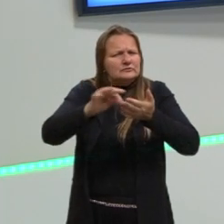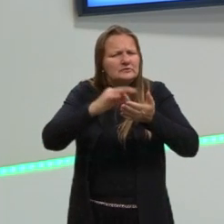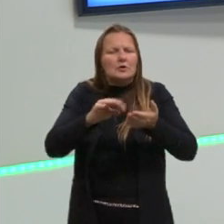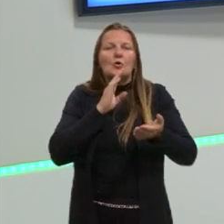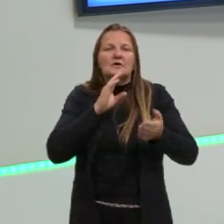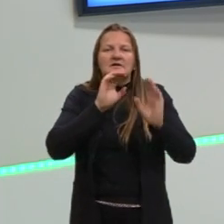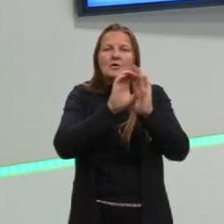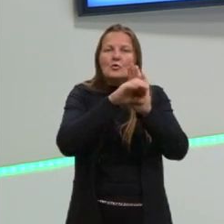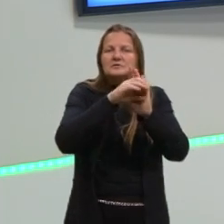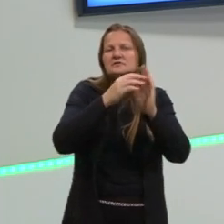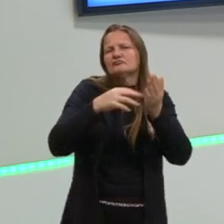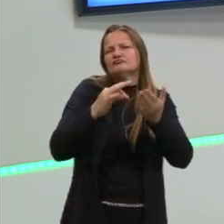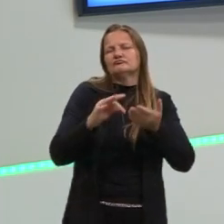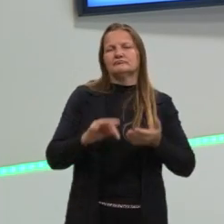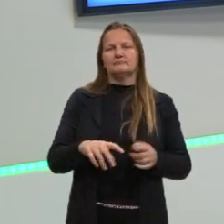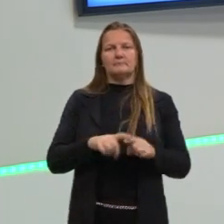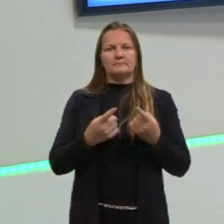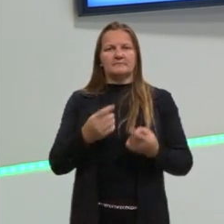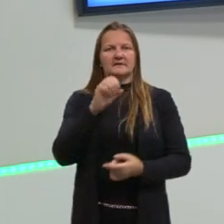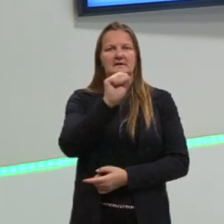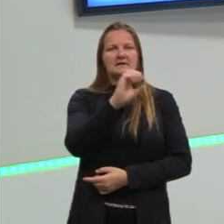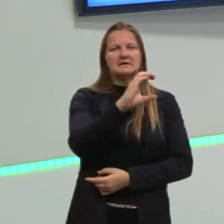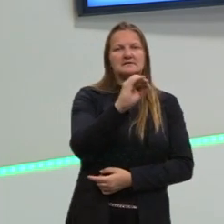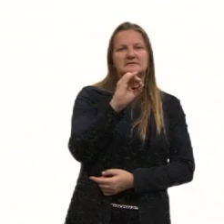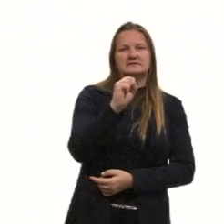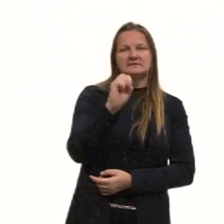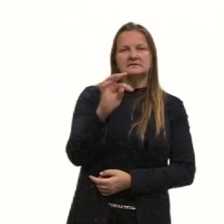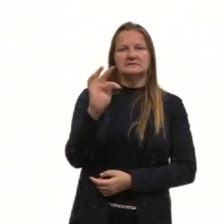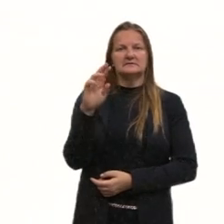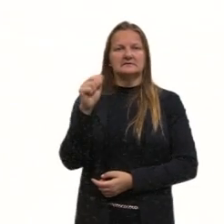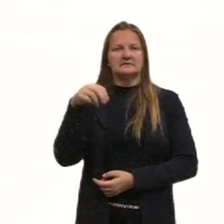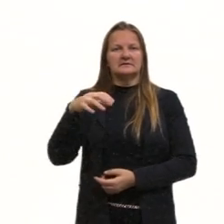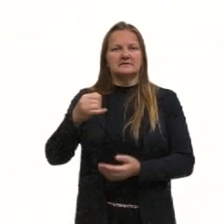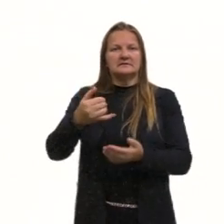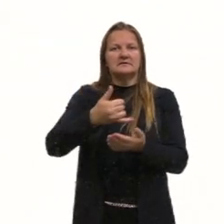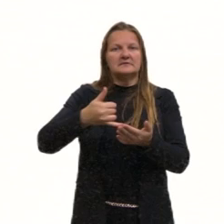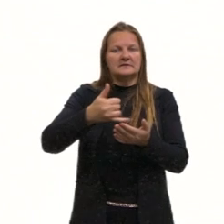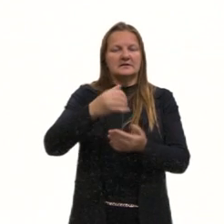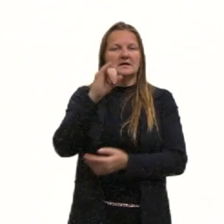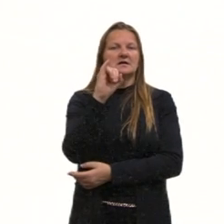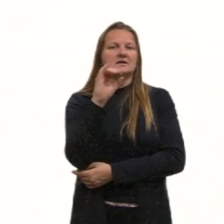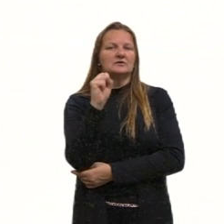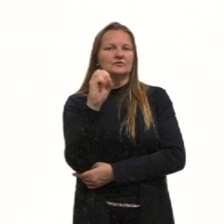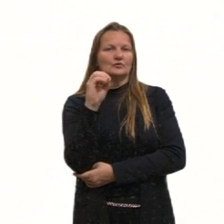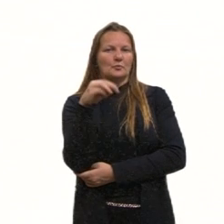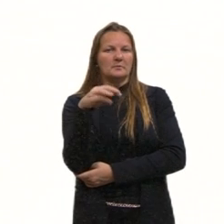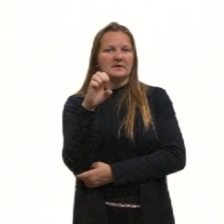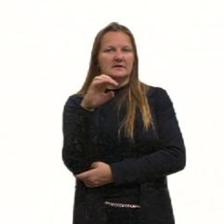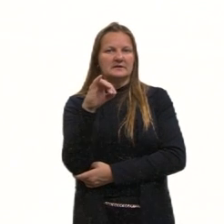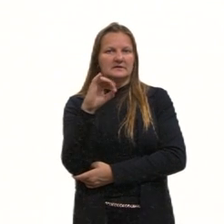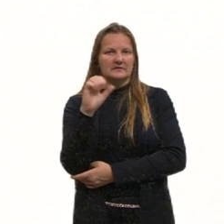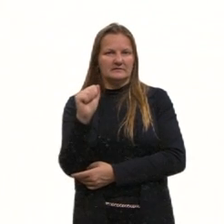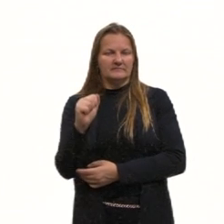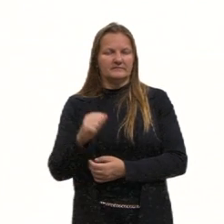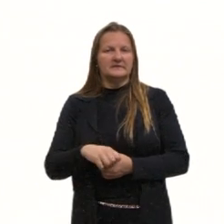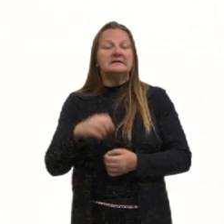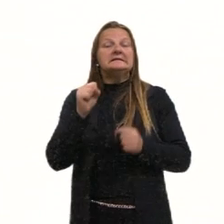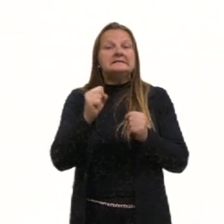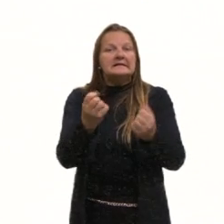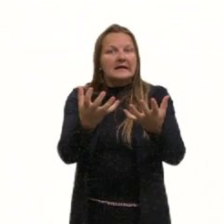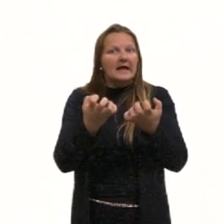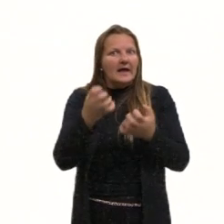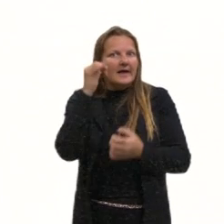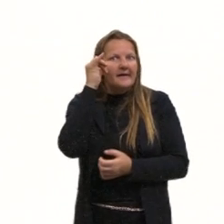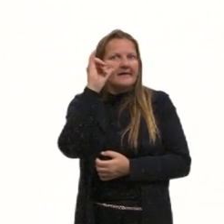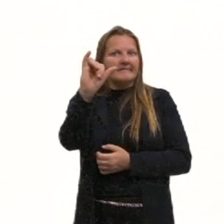mas quando a gente fala de siss em transa a gente tá falando das isomerias então se eu quero evitar que isso